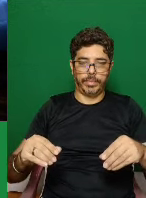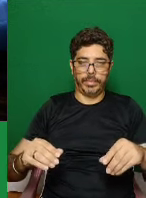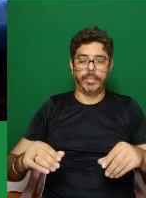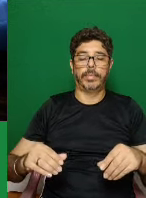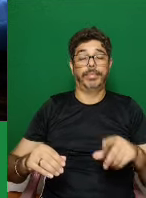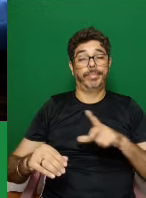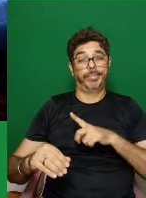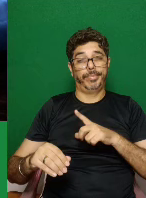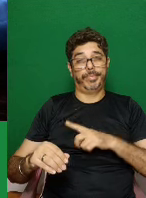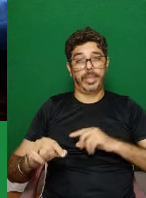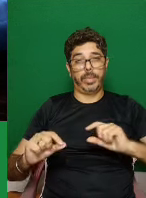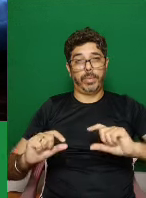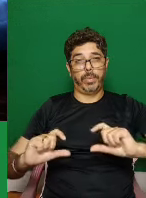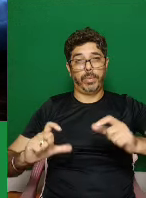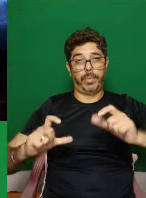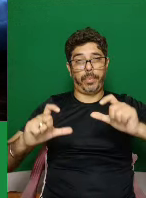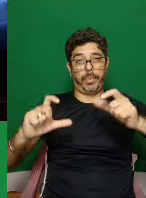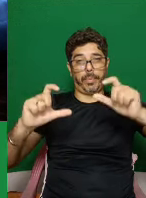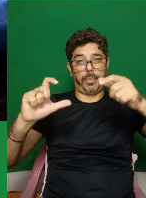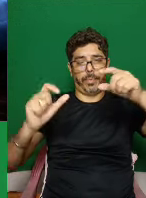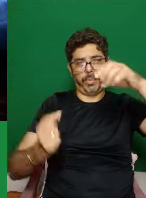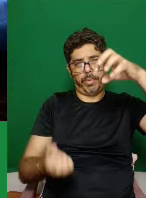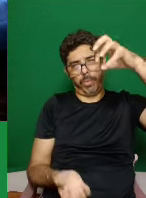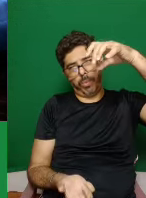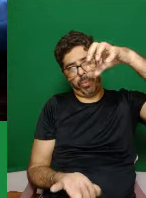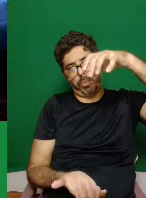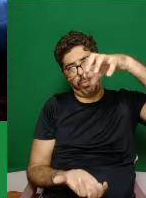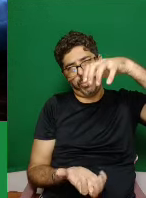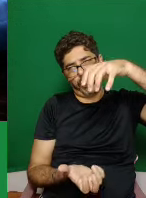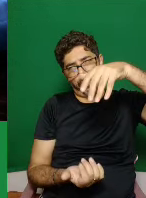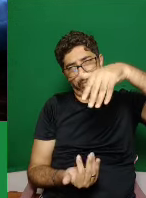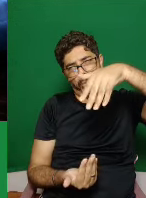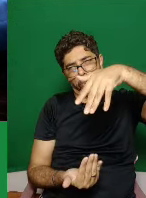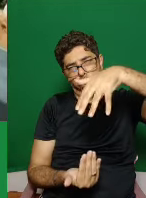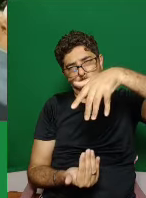carga negativa se aproxima do solo, ela induz ainda